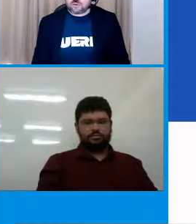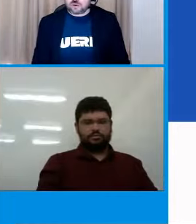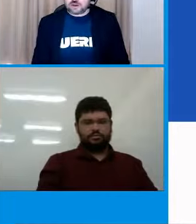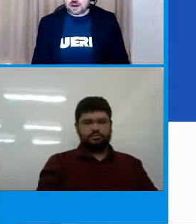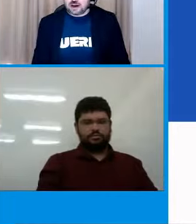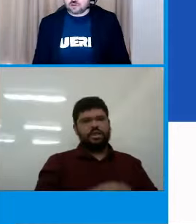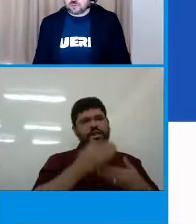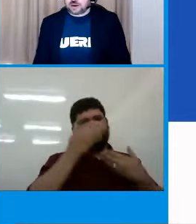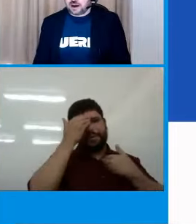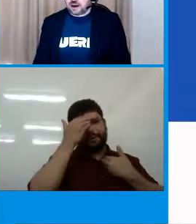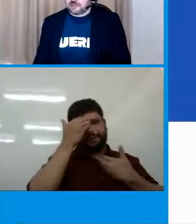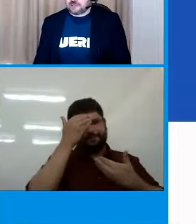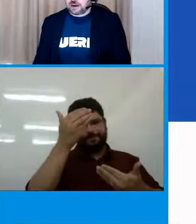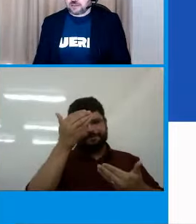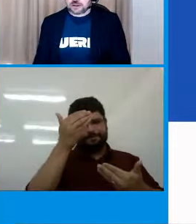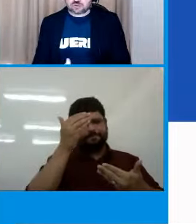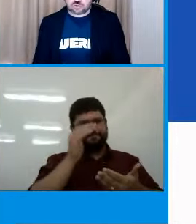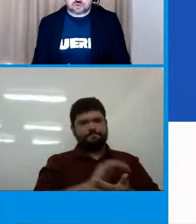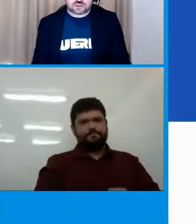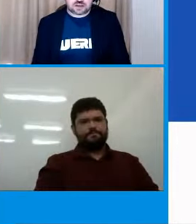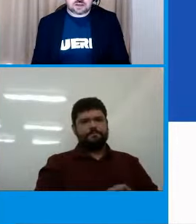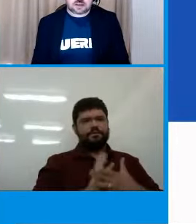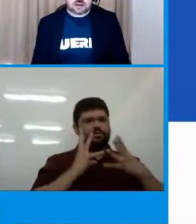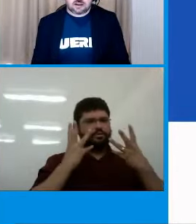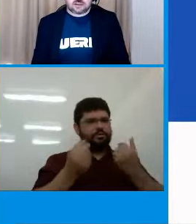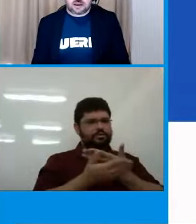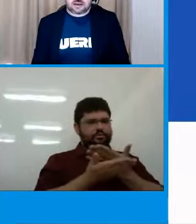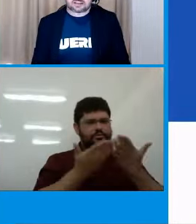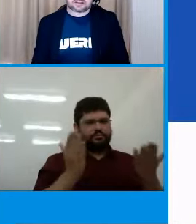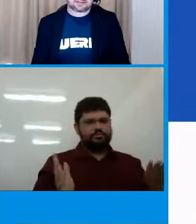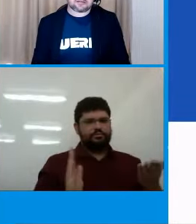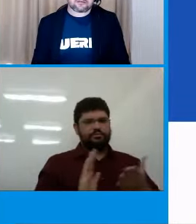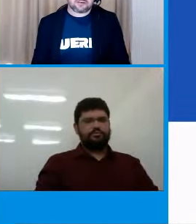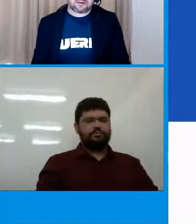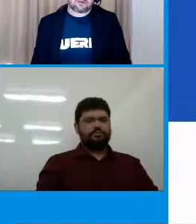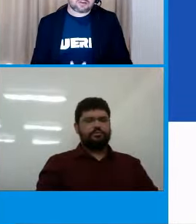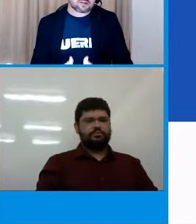meu muito obrigado para todos vocês, né?